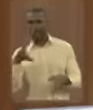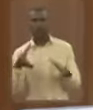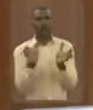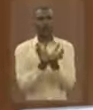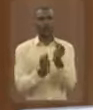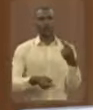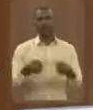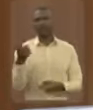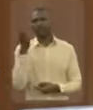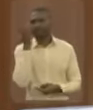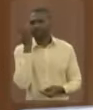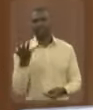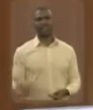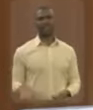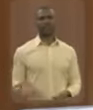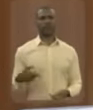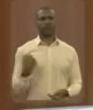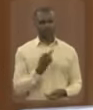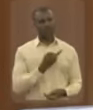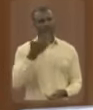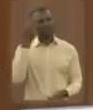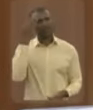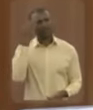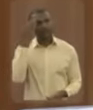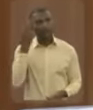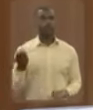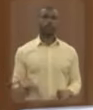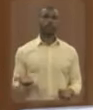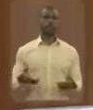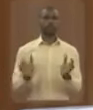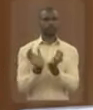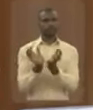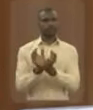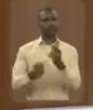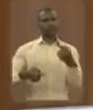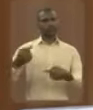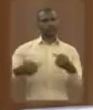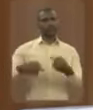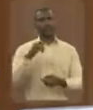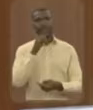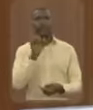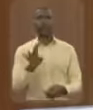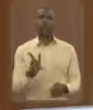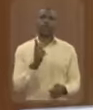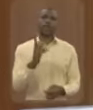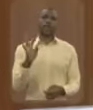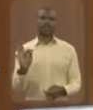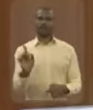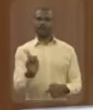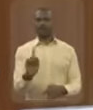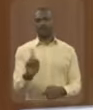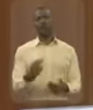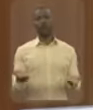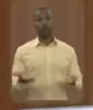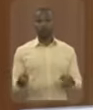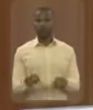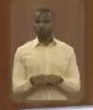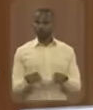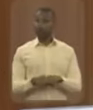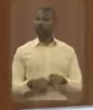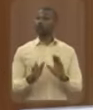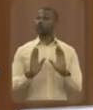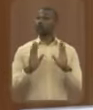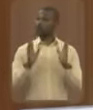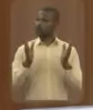também é muito fácil e nós sabemos que essa questão de partido não é só a questão do pt não hoje mesmo inclusive já